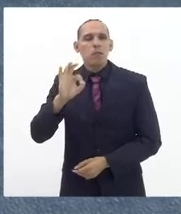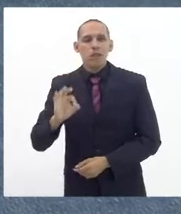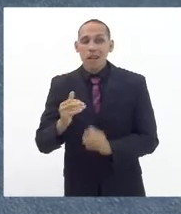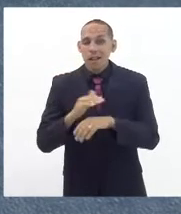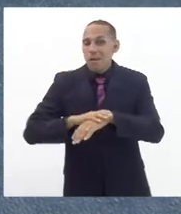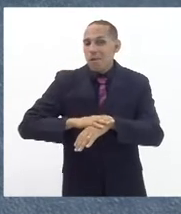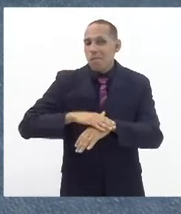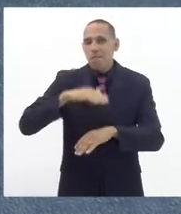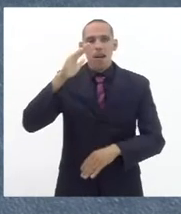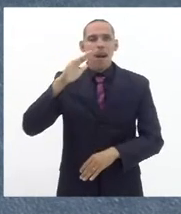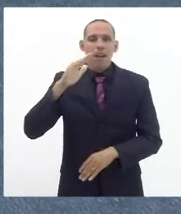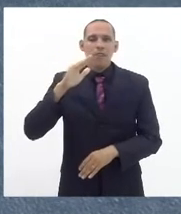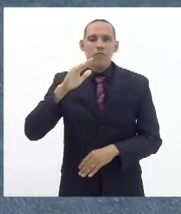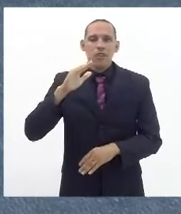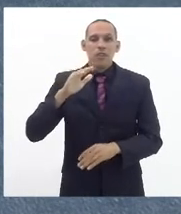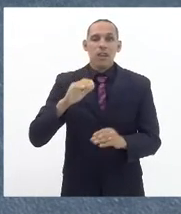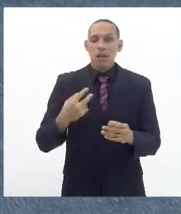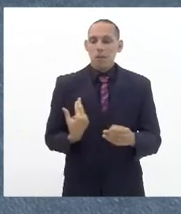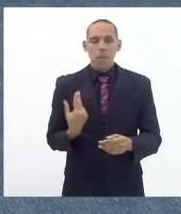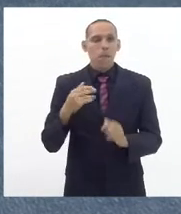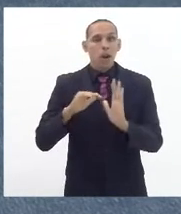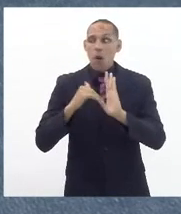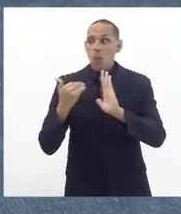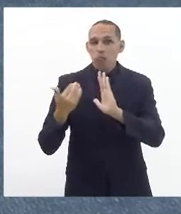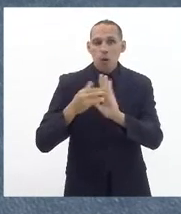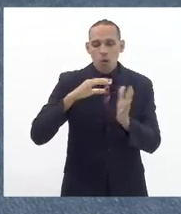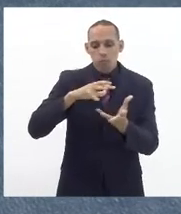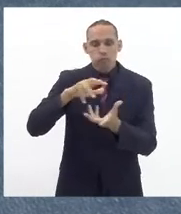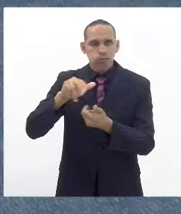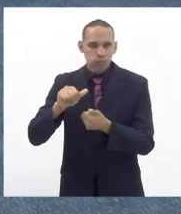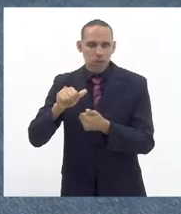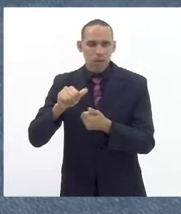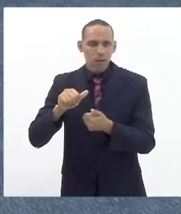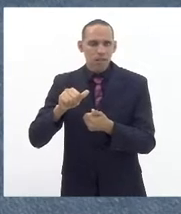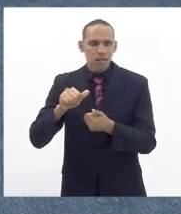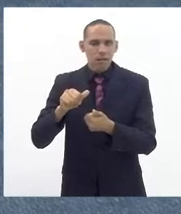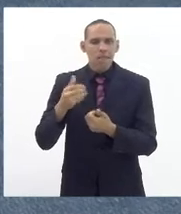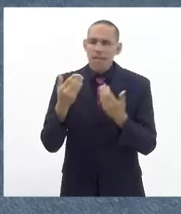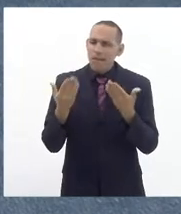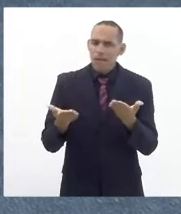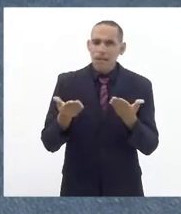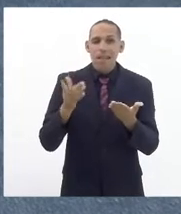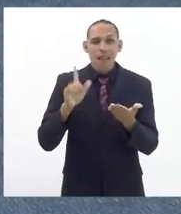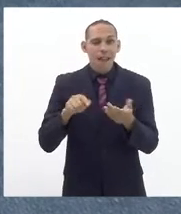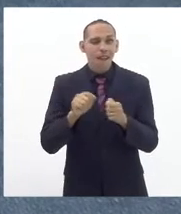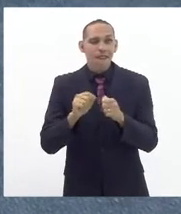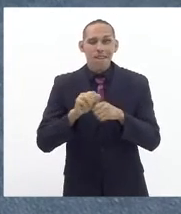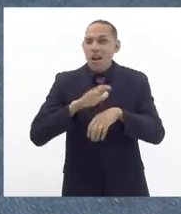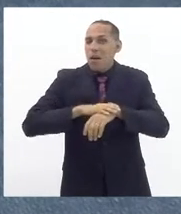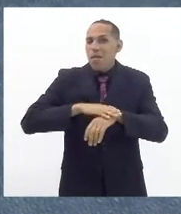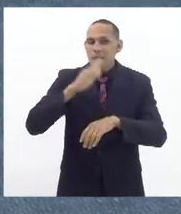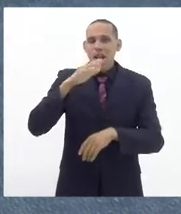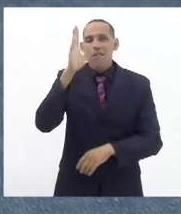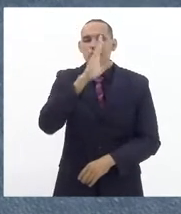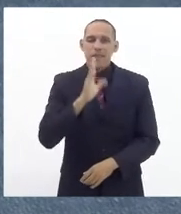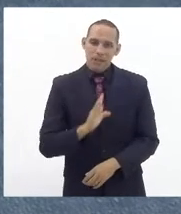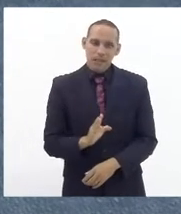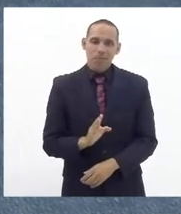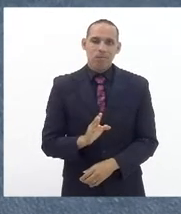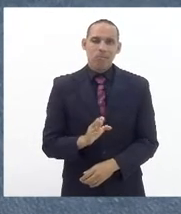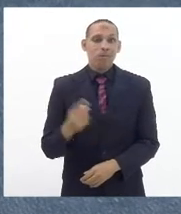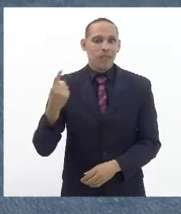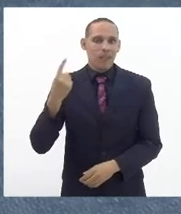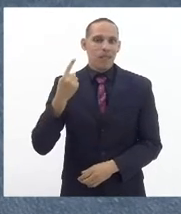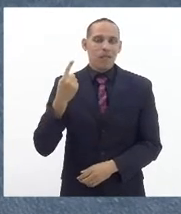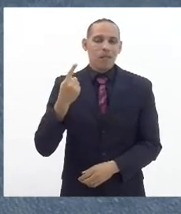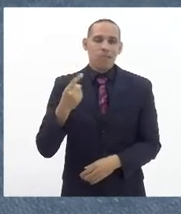de cirurgias realizadas. Esse procedimento é o mais de maior realização no Brasil. Diante